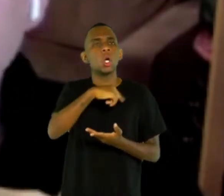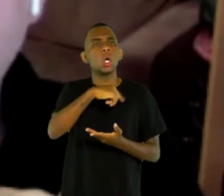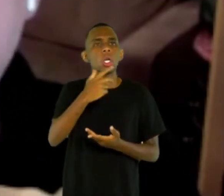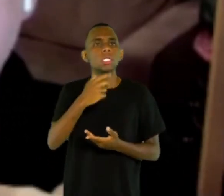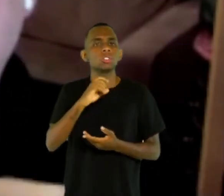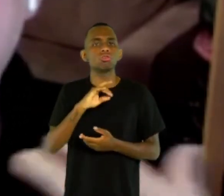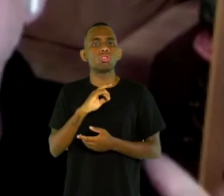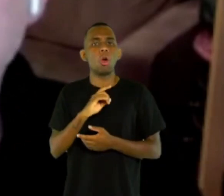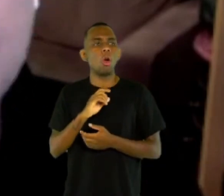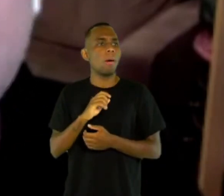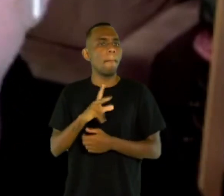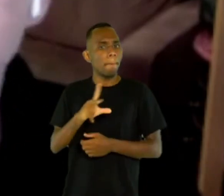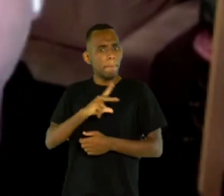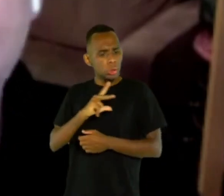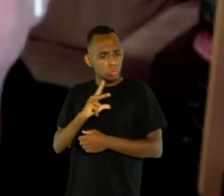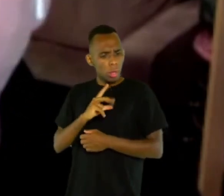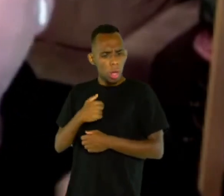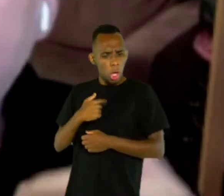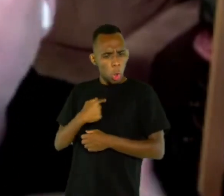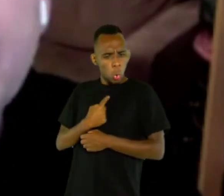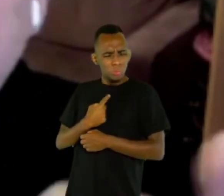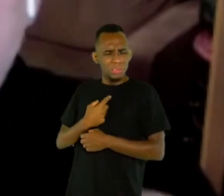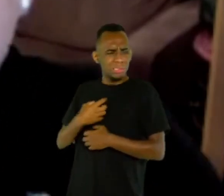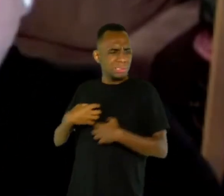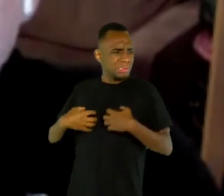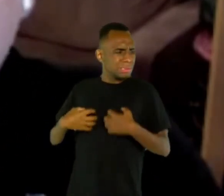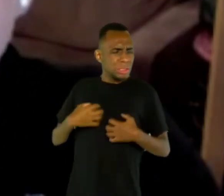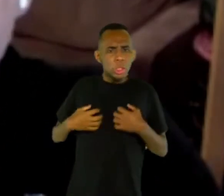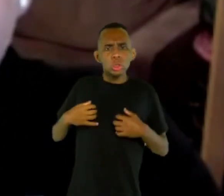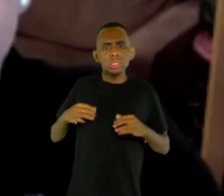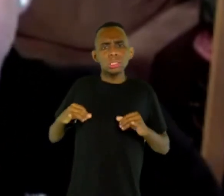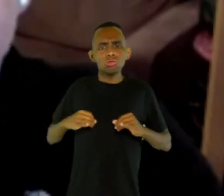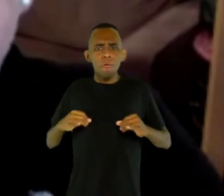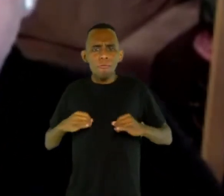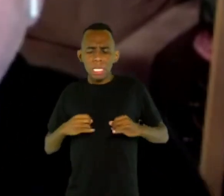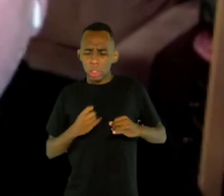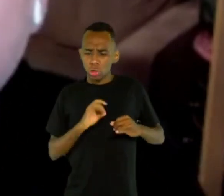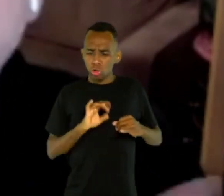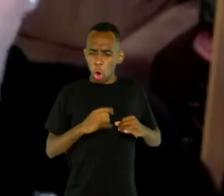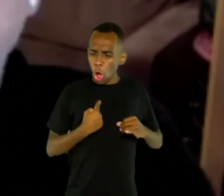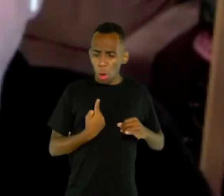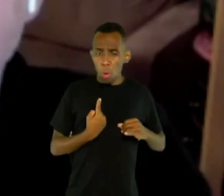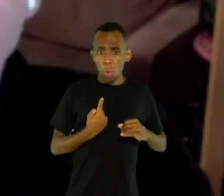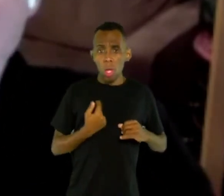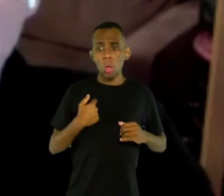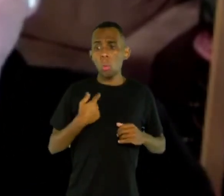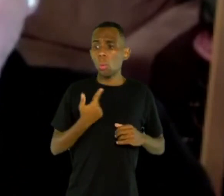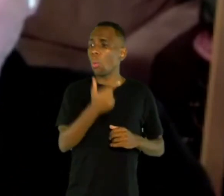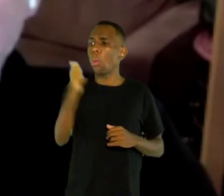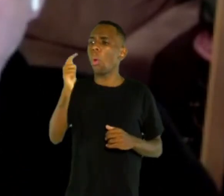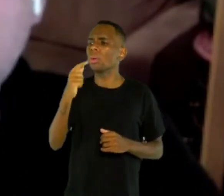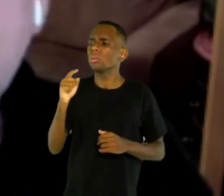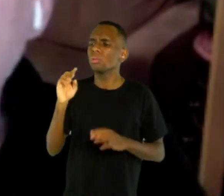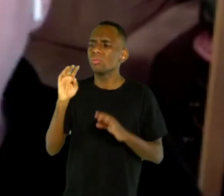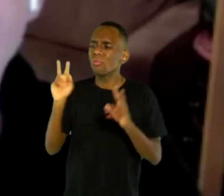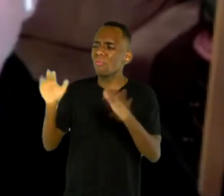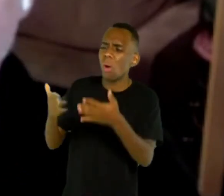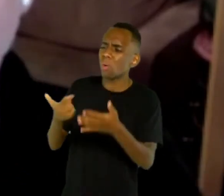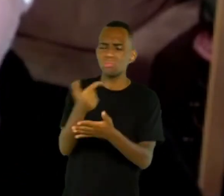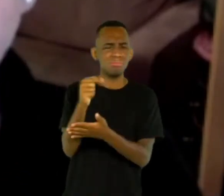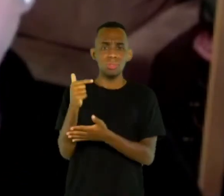assim, cara, eu estou sofrendo demais, eu estou muito ameaçado, né? E aí eu não penso no outro. E aí fica mais fácil negar o outro, porque eu